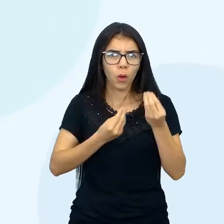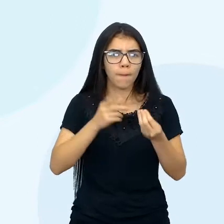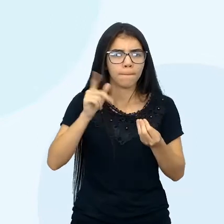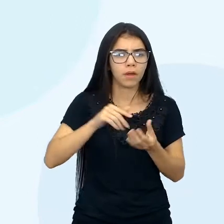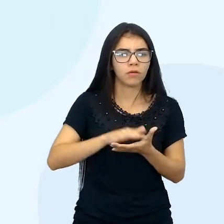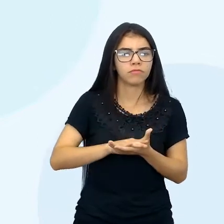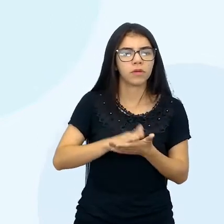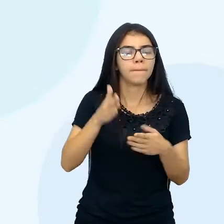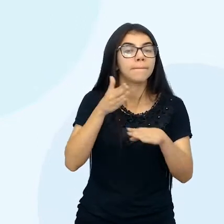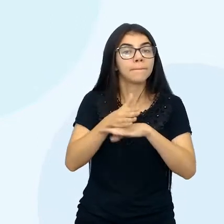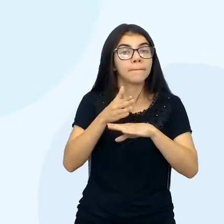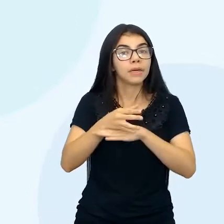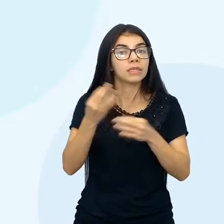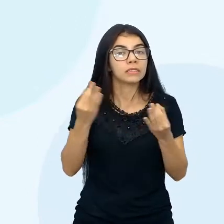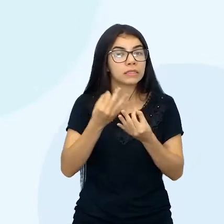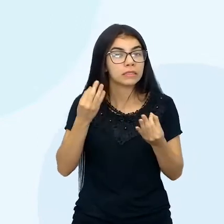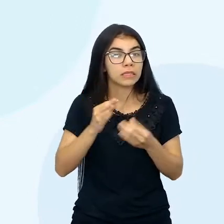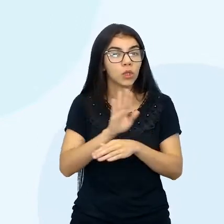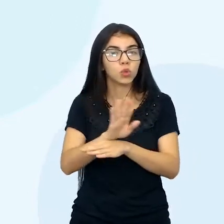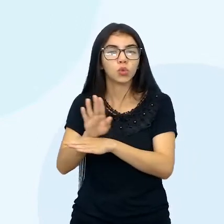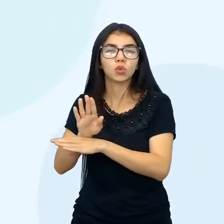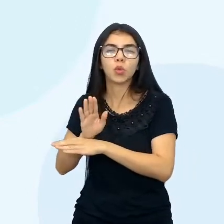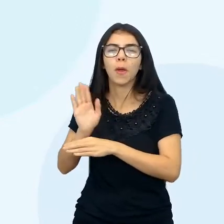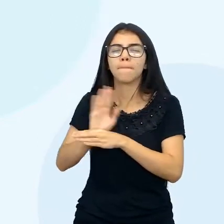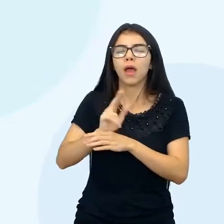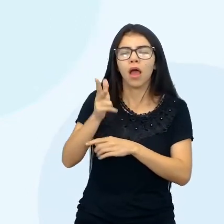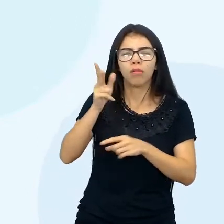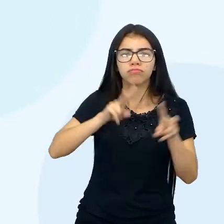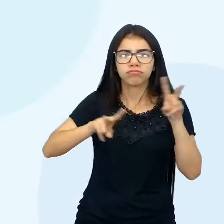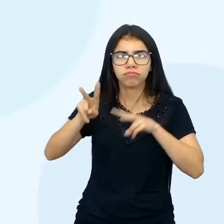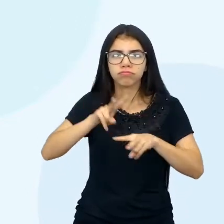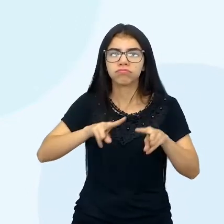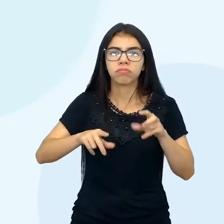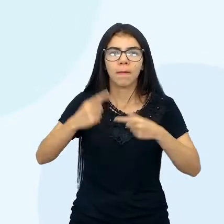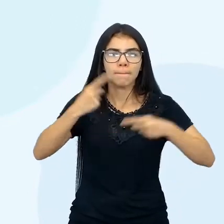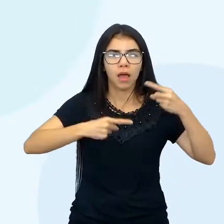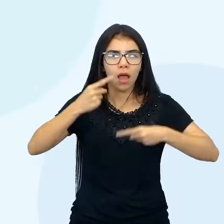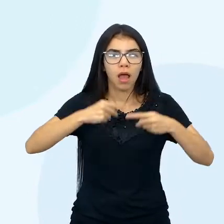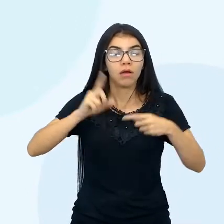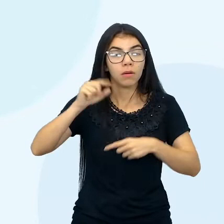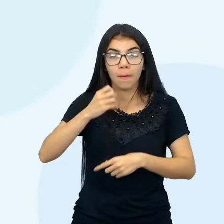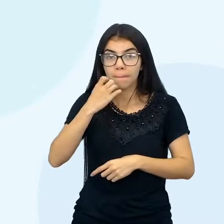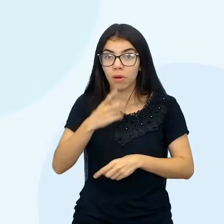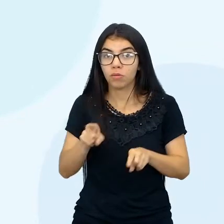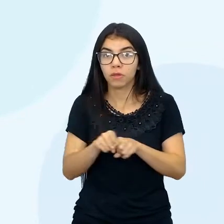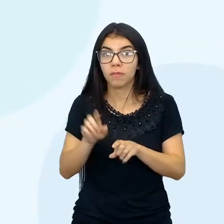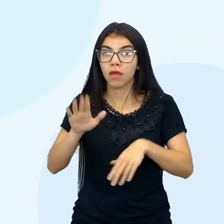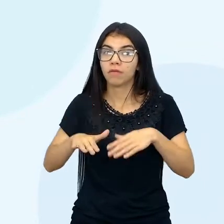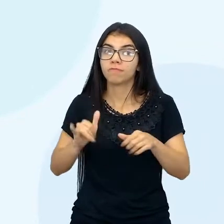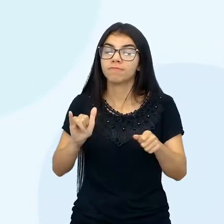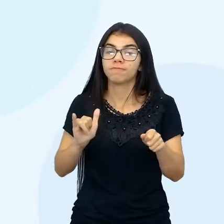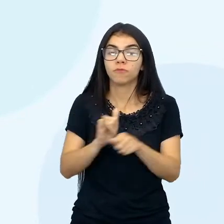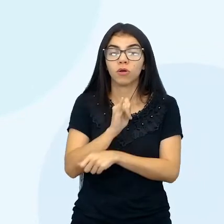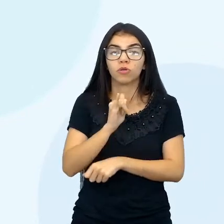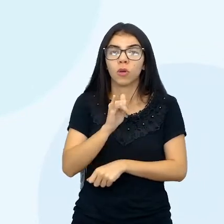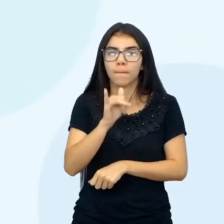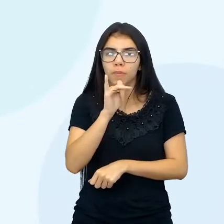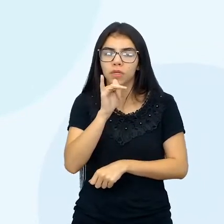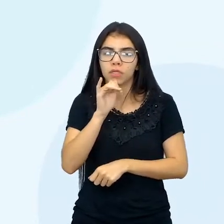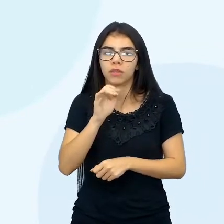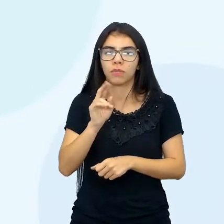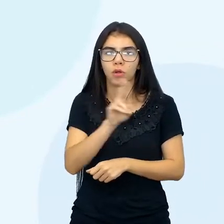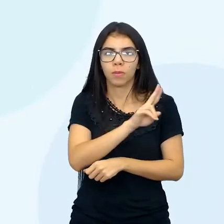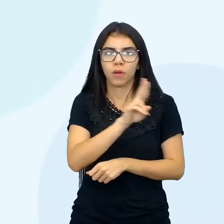pô, participei plenamente, ajudei em tudo, assisti filme, debati, organizei, pô, satisfatório, olha, faltou alguma coisa. Coloquei meu nome